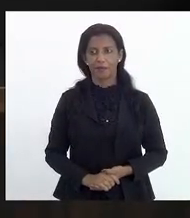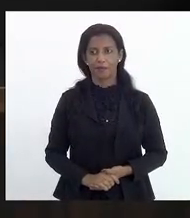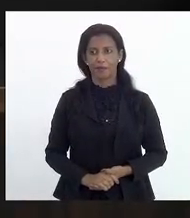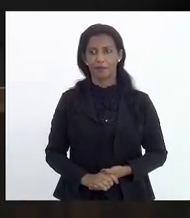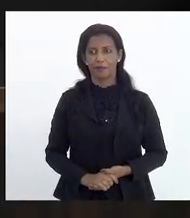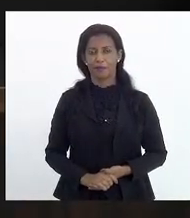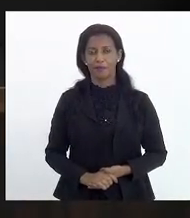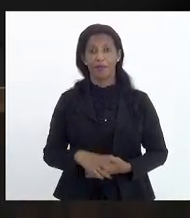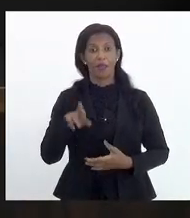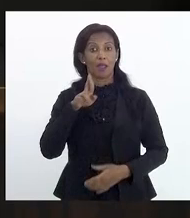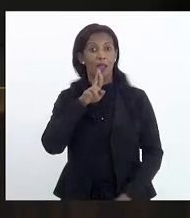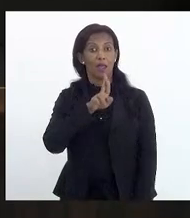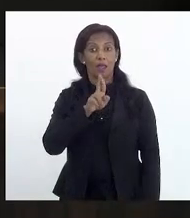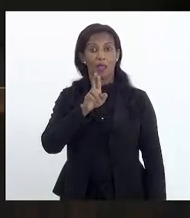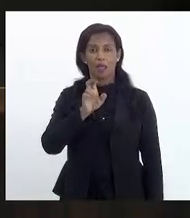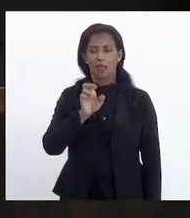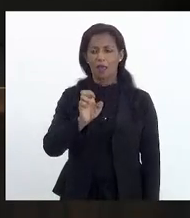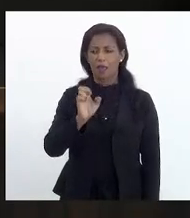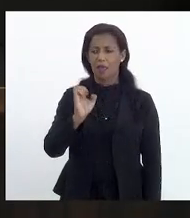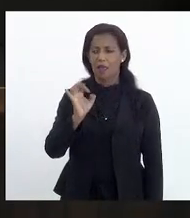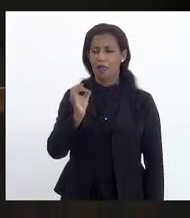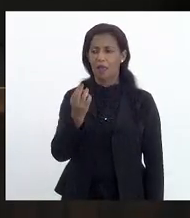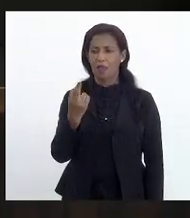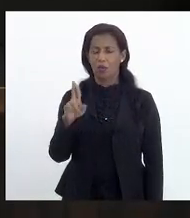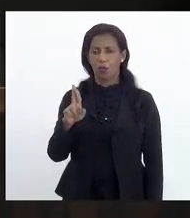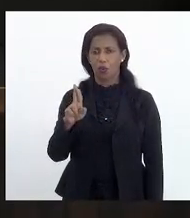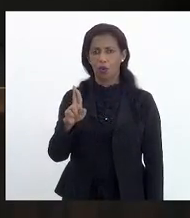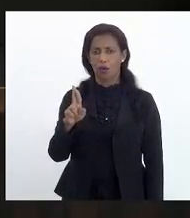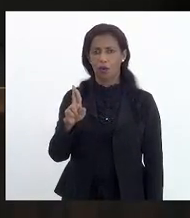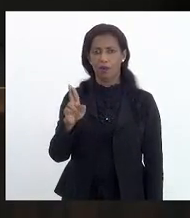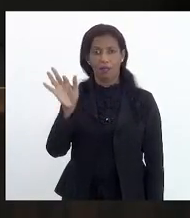do reitor da UF, um ofício